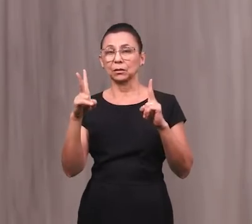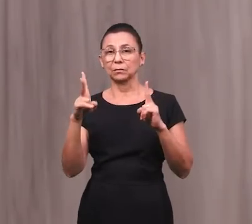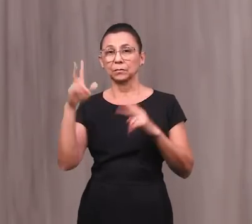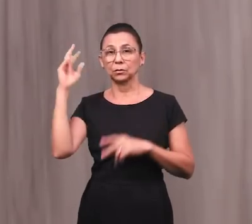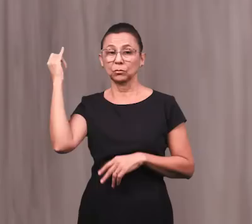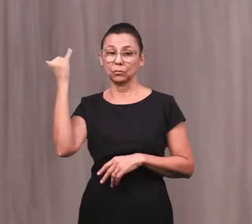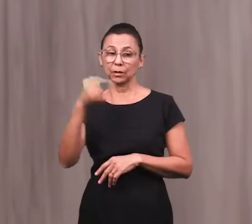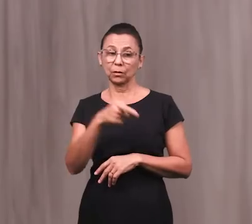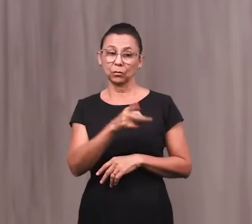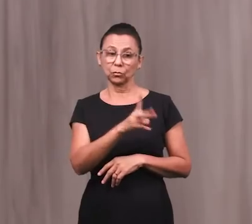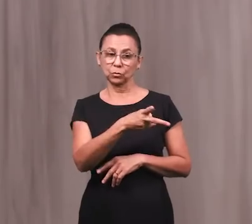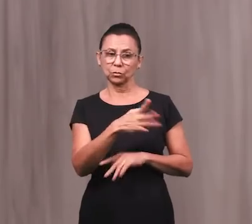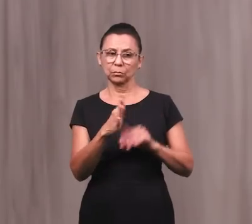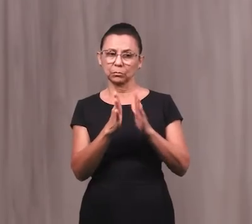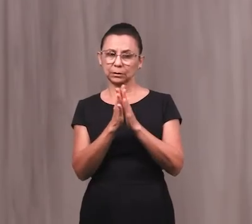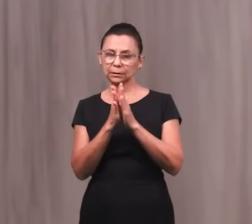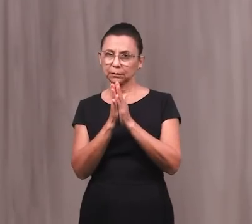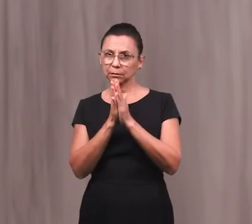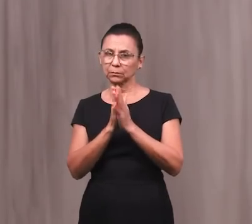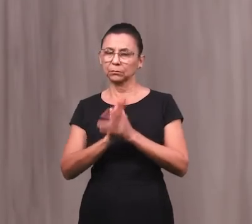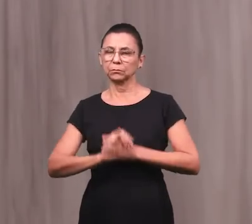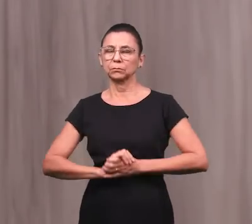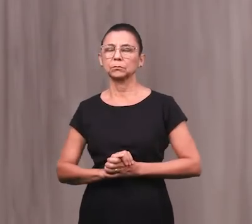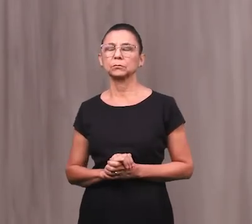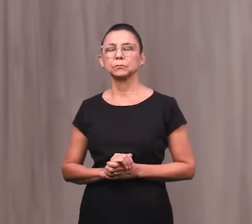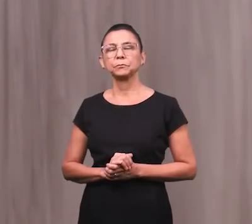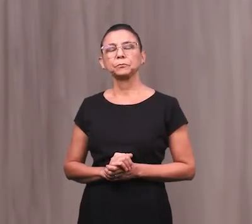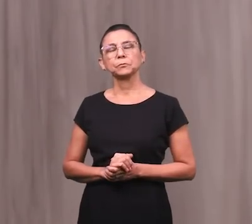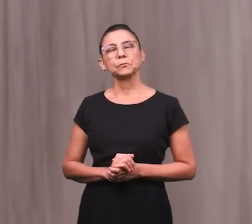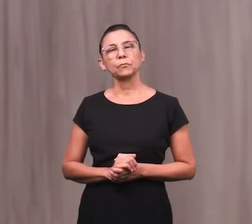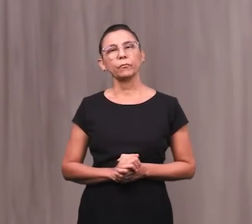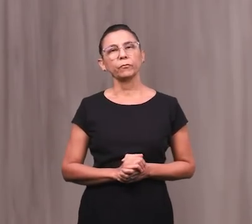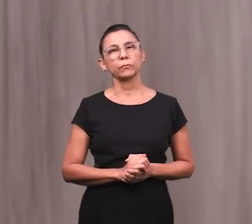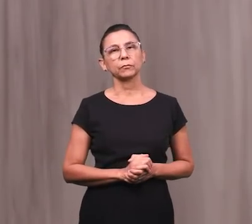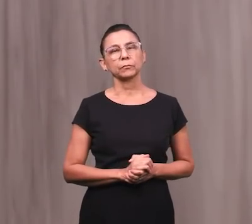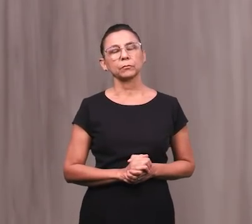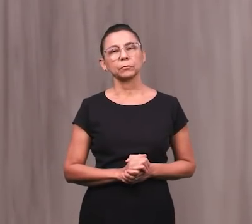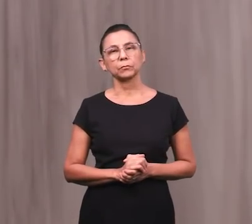oração, pois neste culto de oração o Senhor